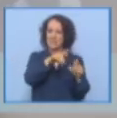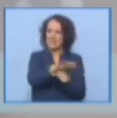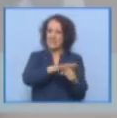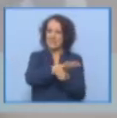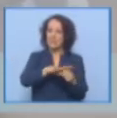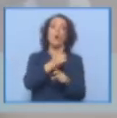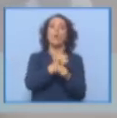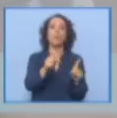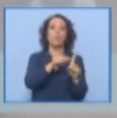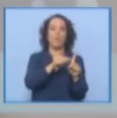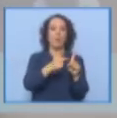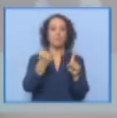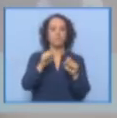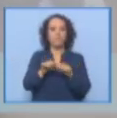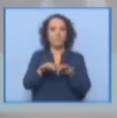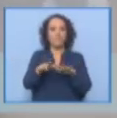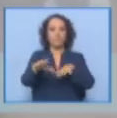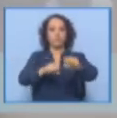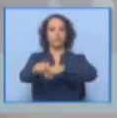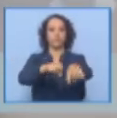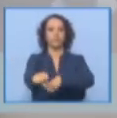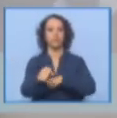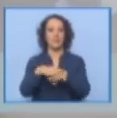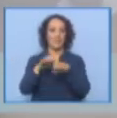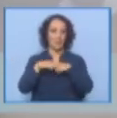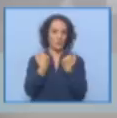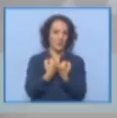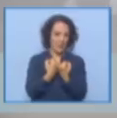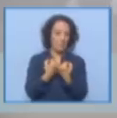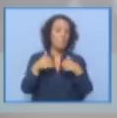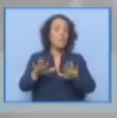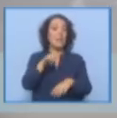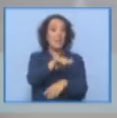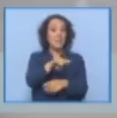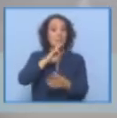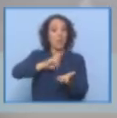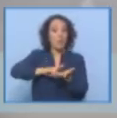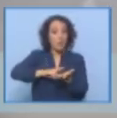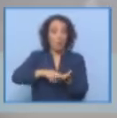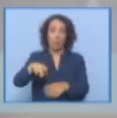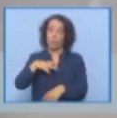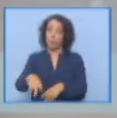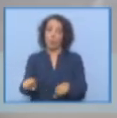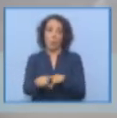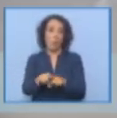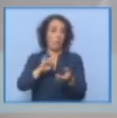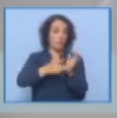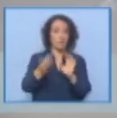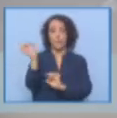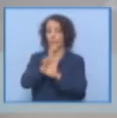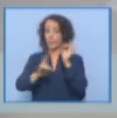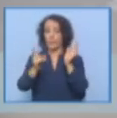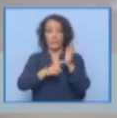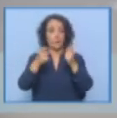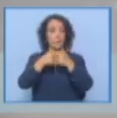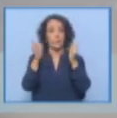tinha ganho alguma predominância, a questão das redes sociais. Mas é uma realidade que está presente em Portugal, no Brasil, na Europa, nos Estados Unidos,